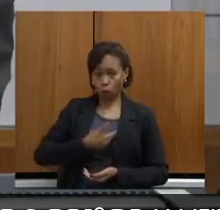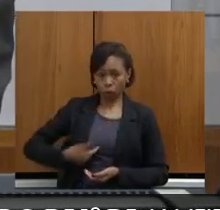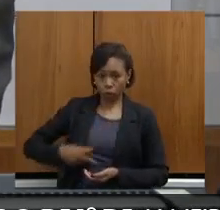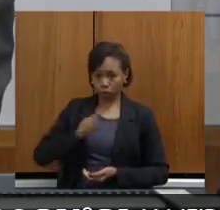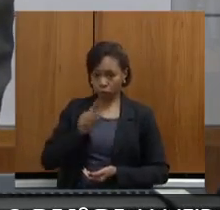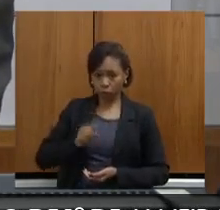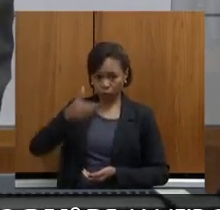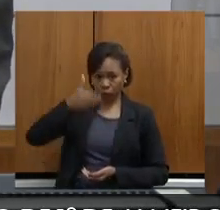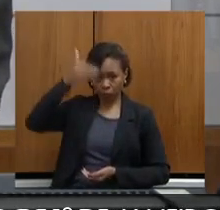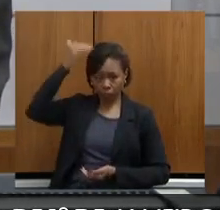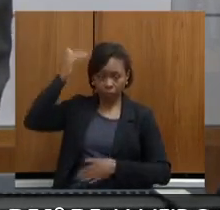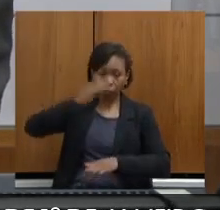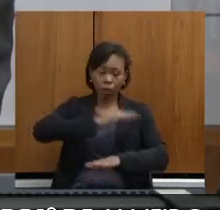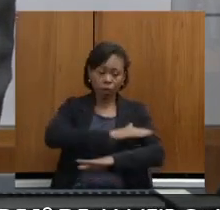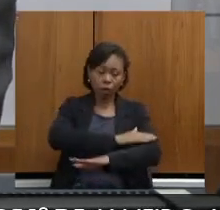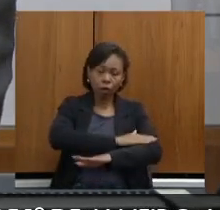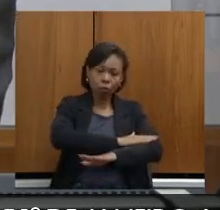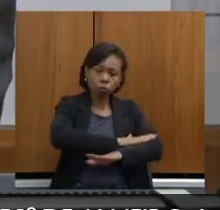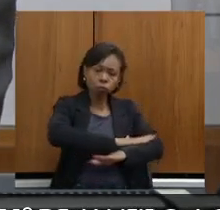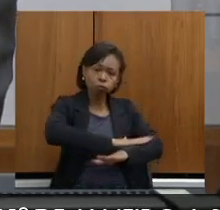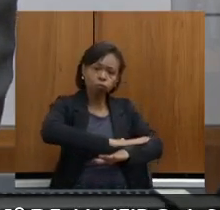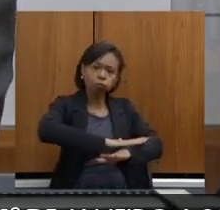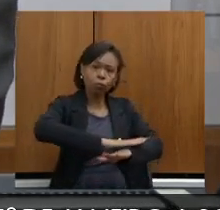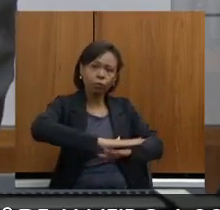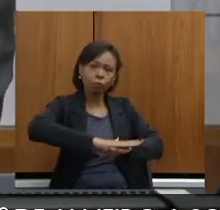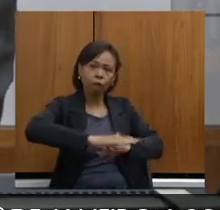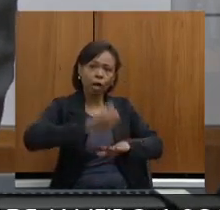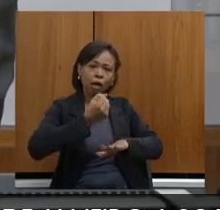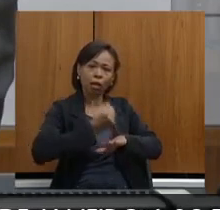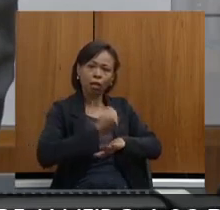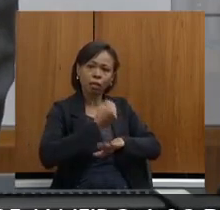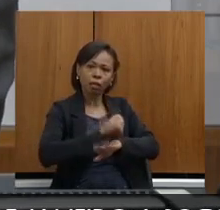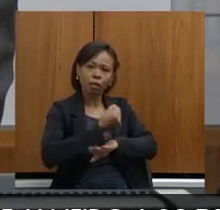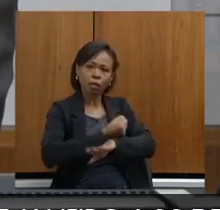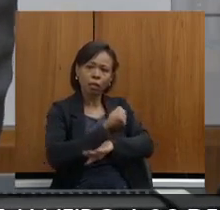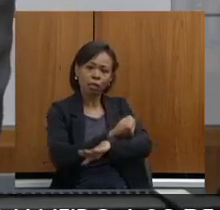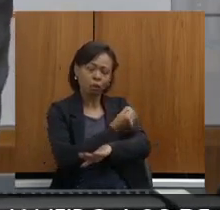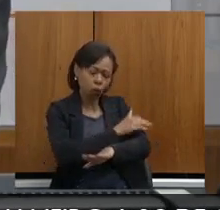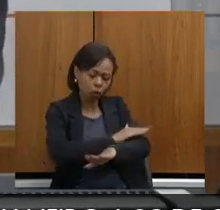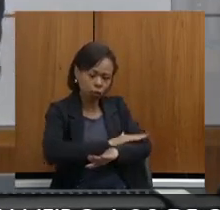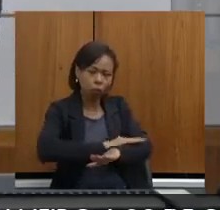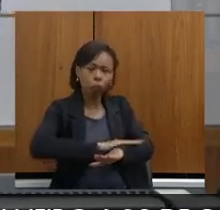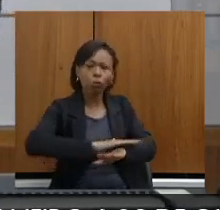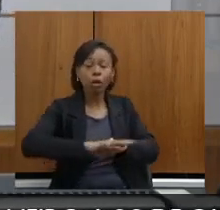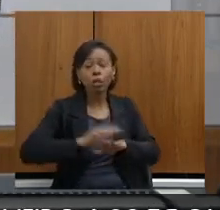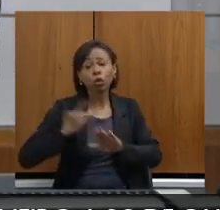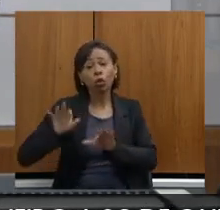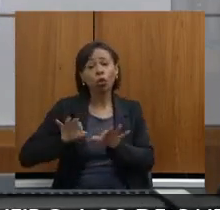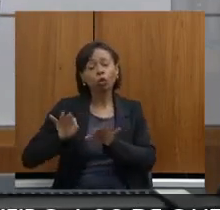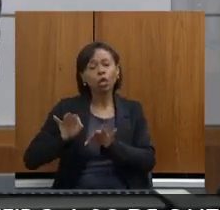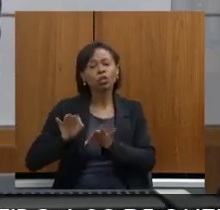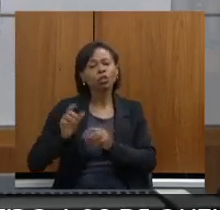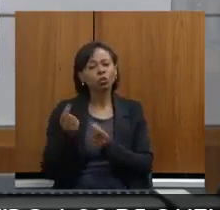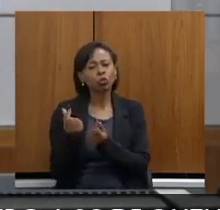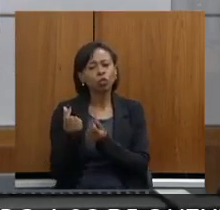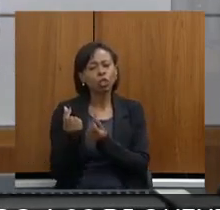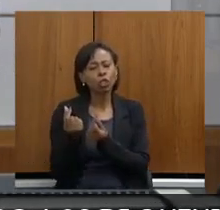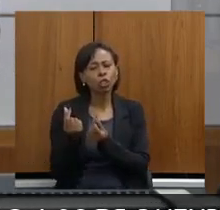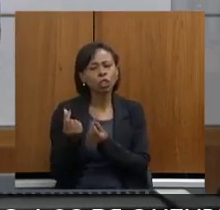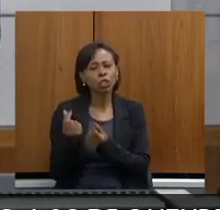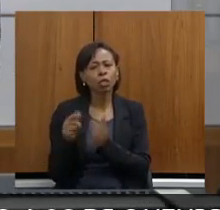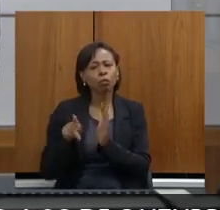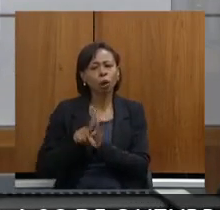o recapeamento dessa estrada do projeto aí desse dinheirinho aí que que tá todo mundo agradecendo em da